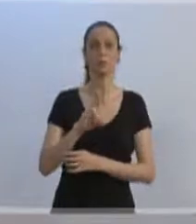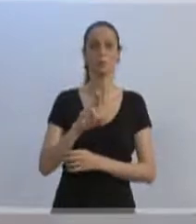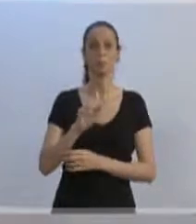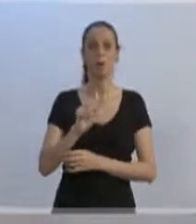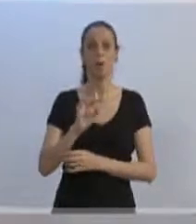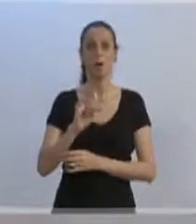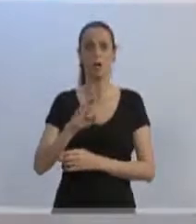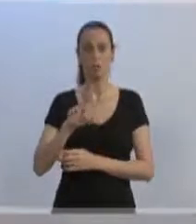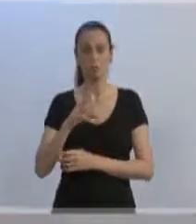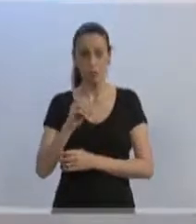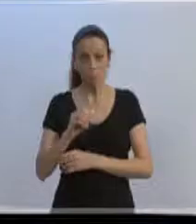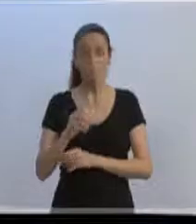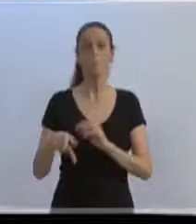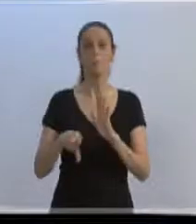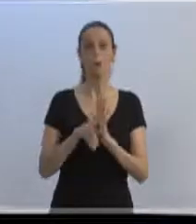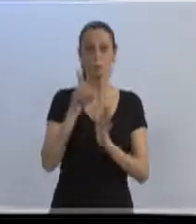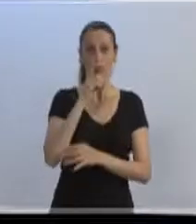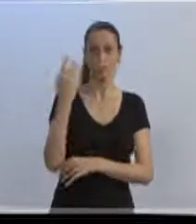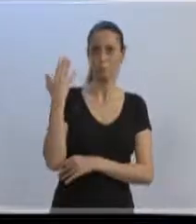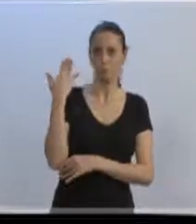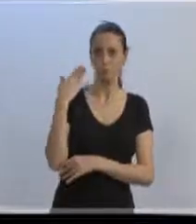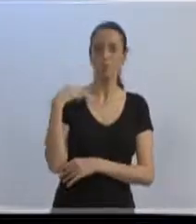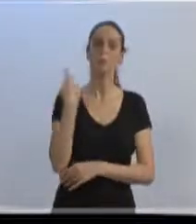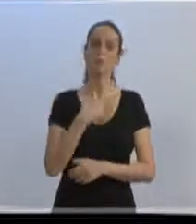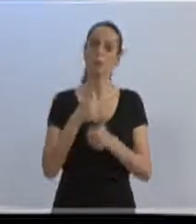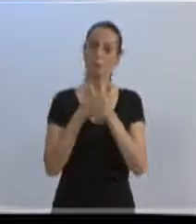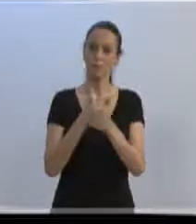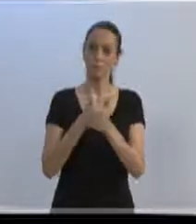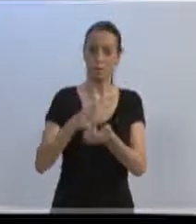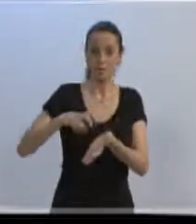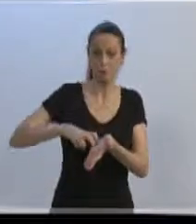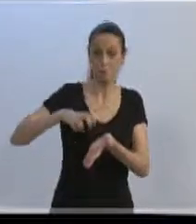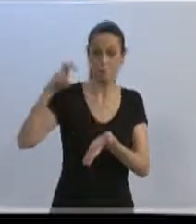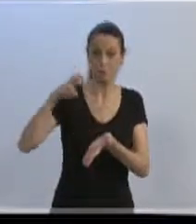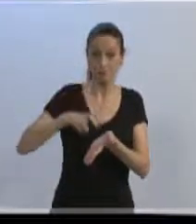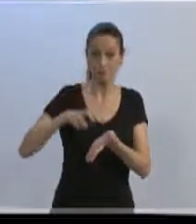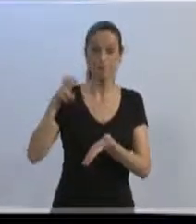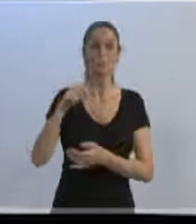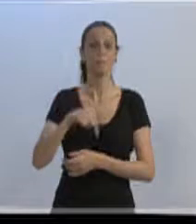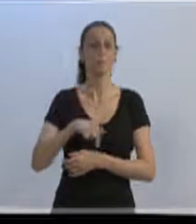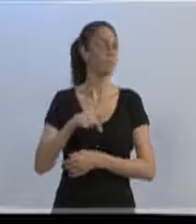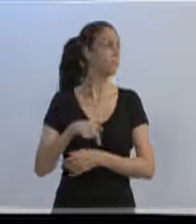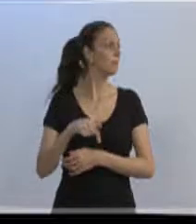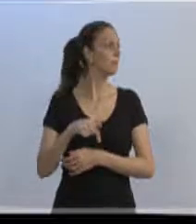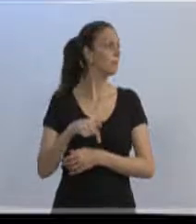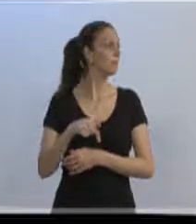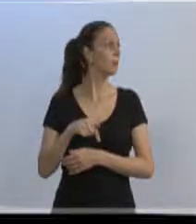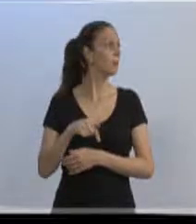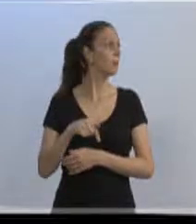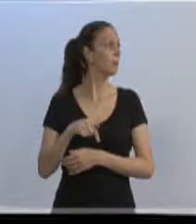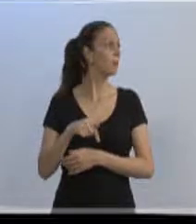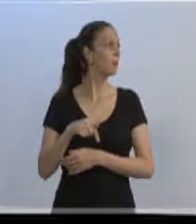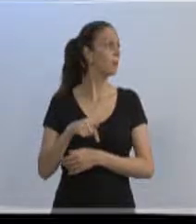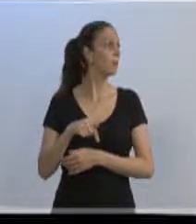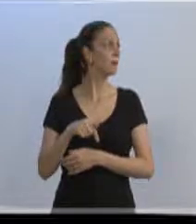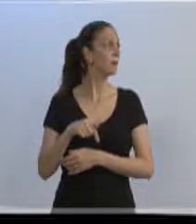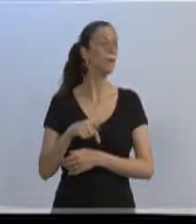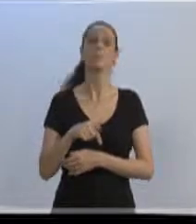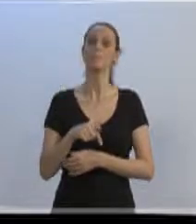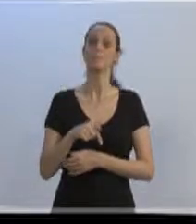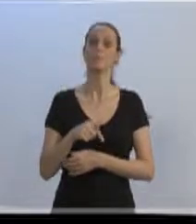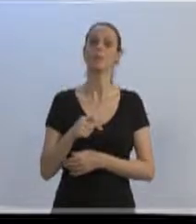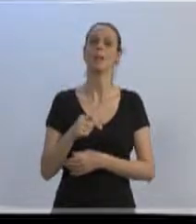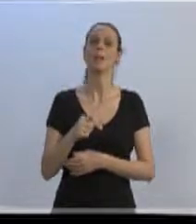também podemos acompanhar no domingo de manhã é do atlântida na nossa via expressa